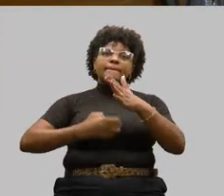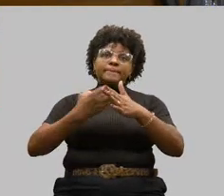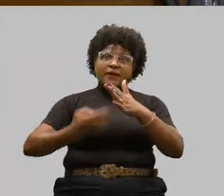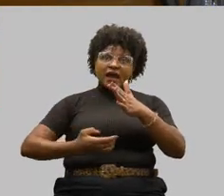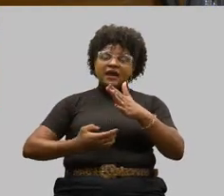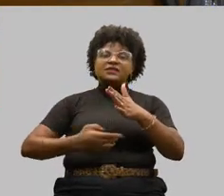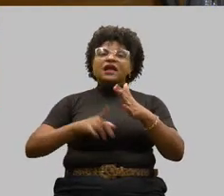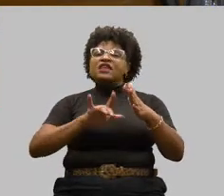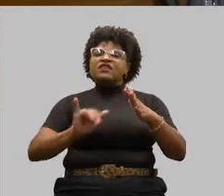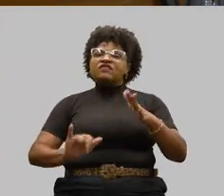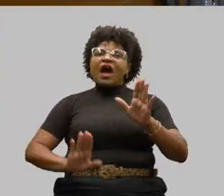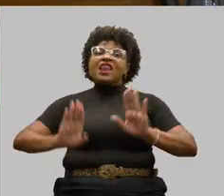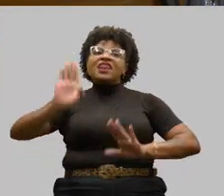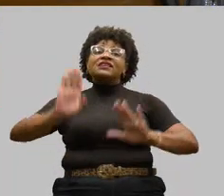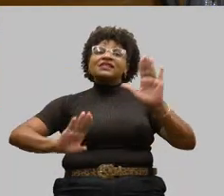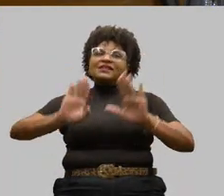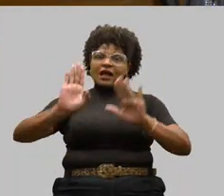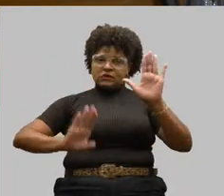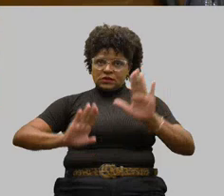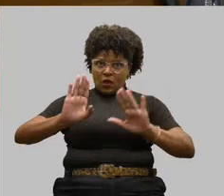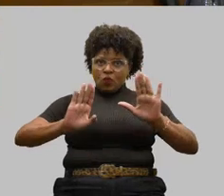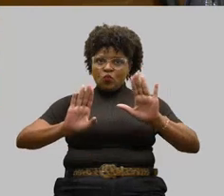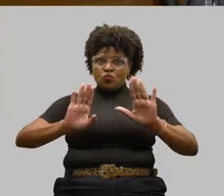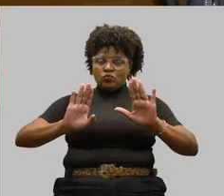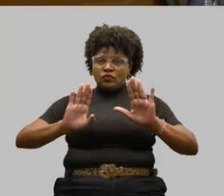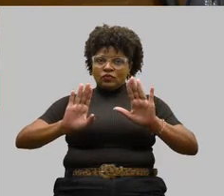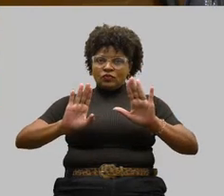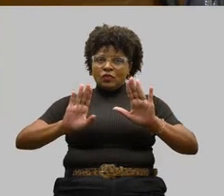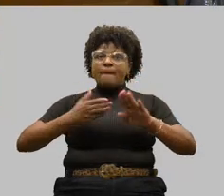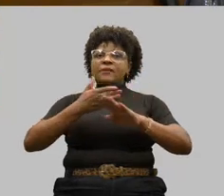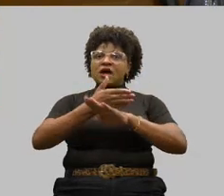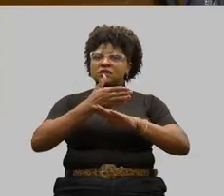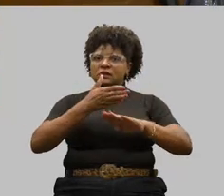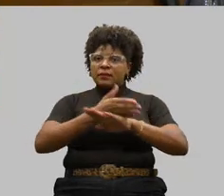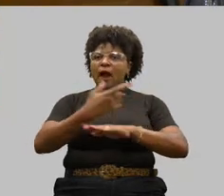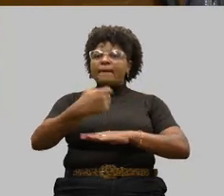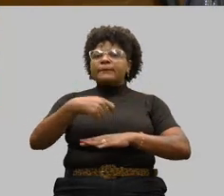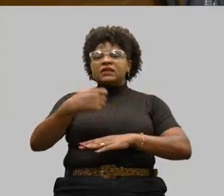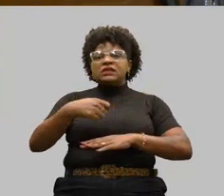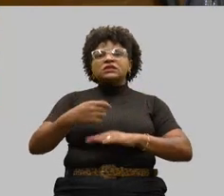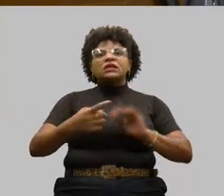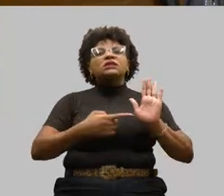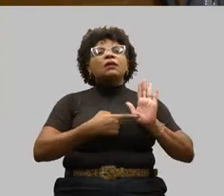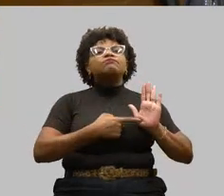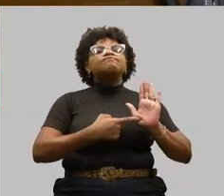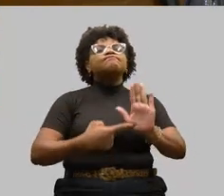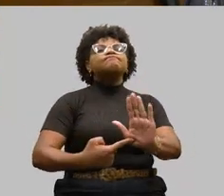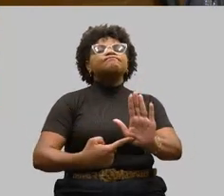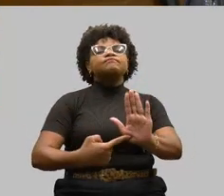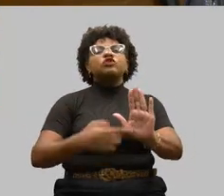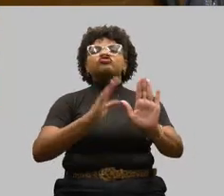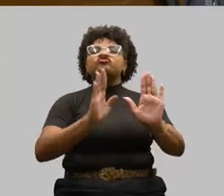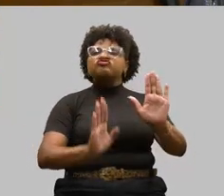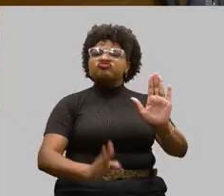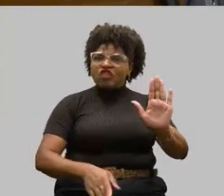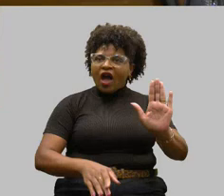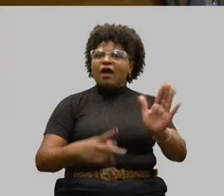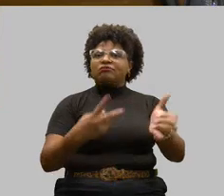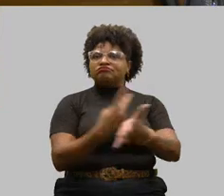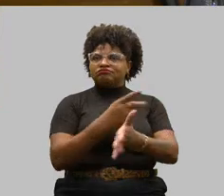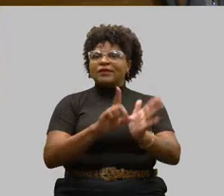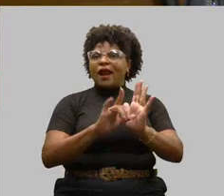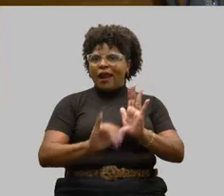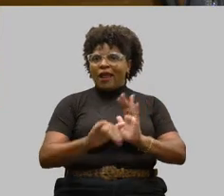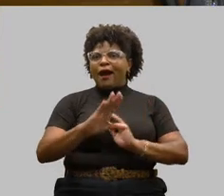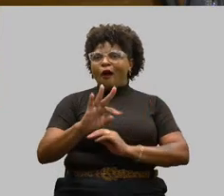licitações elas devem comprovar o cumprimento da lei de cotas então que isso entre realmente